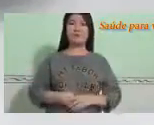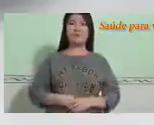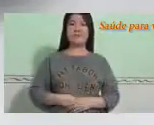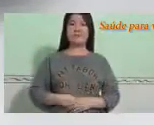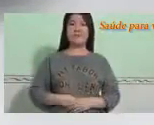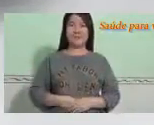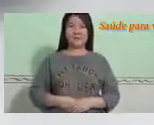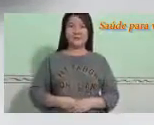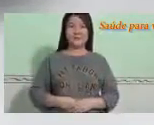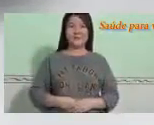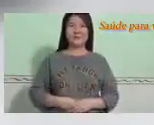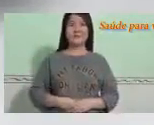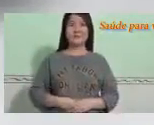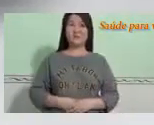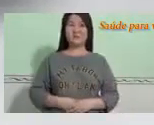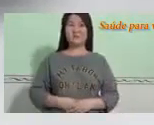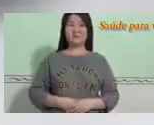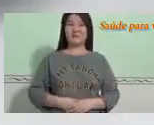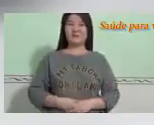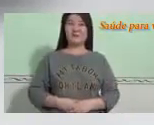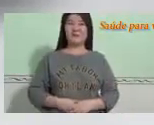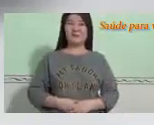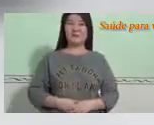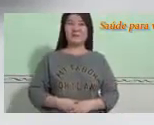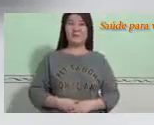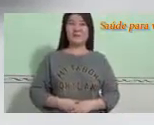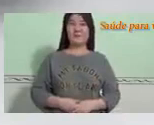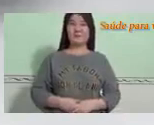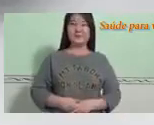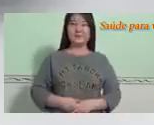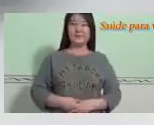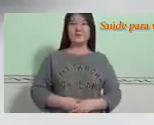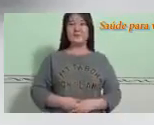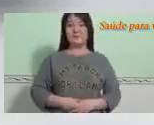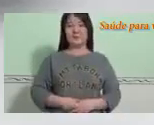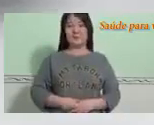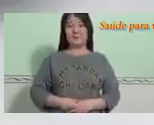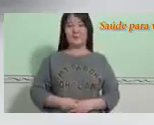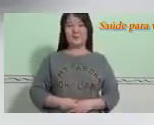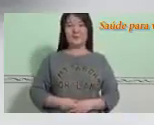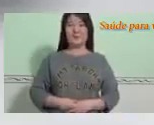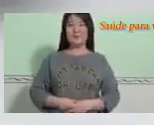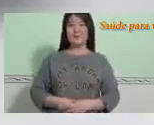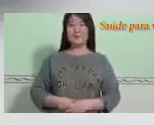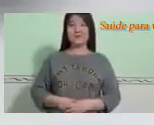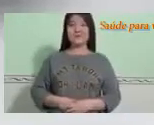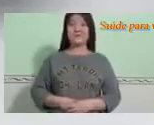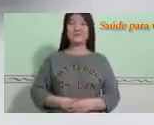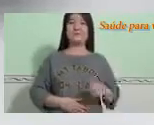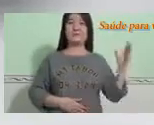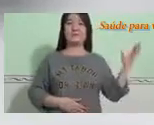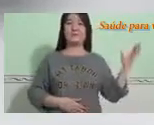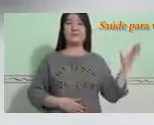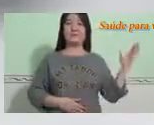No entanto, vírgula, é importante que o pó seja consumido apenas durante o dia, vírgula, pois seu consumo durante a noite pode